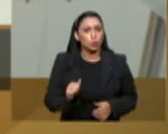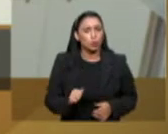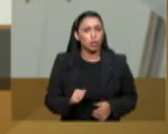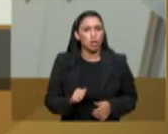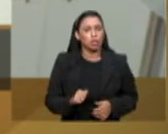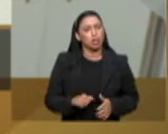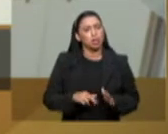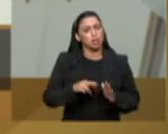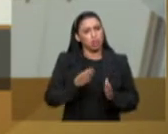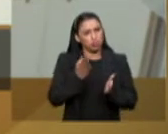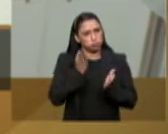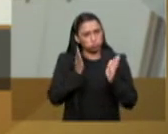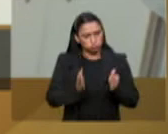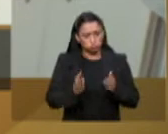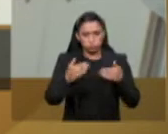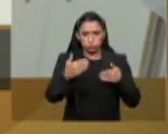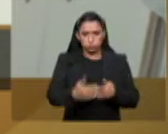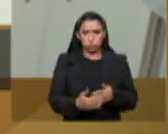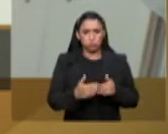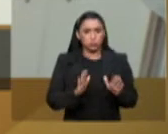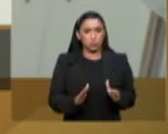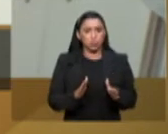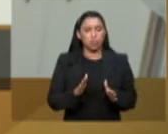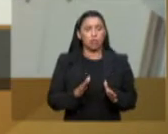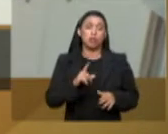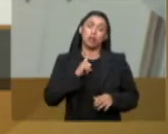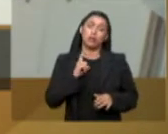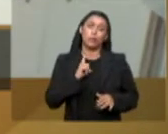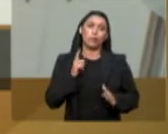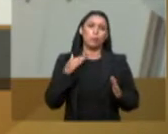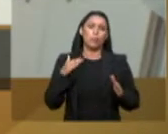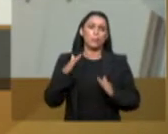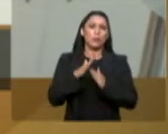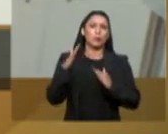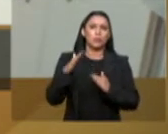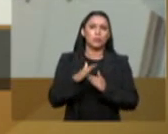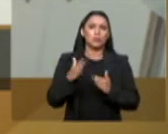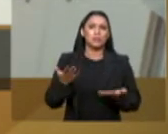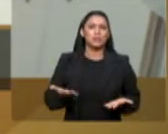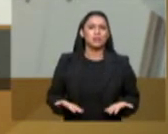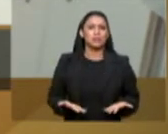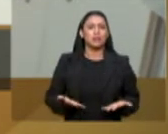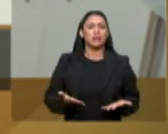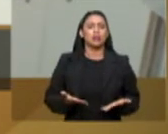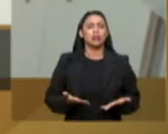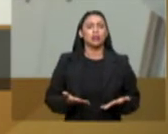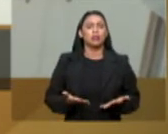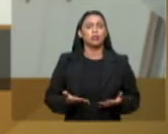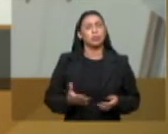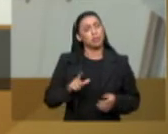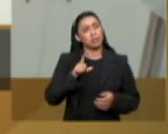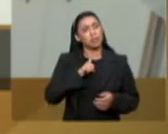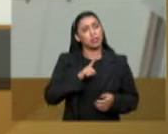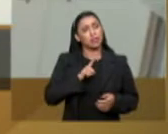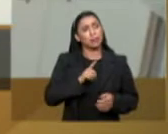normativo, como um obstáculo a se conferirem melhores condições aos